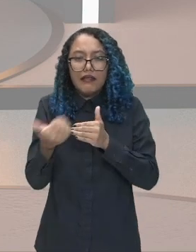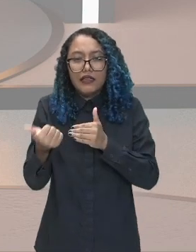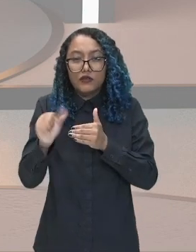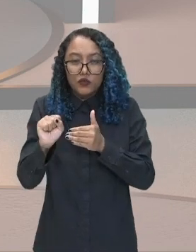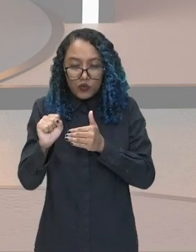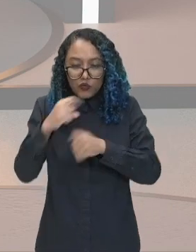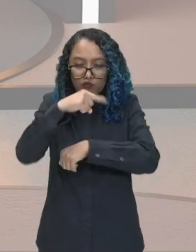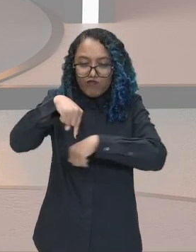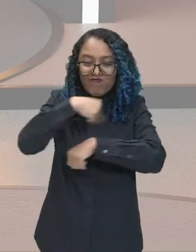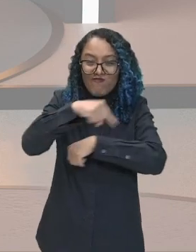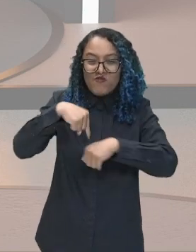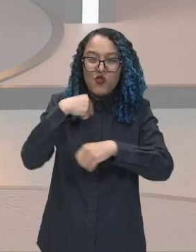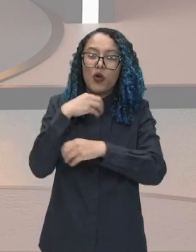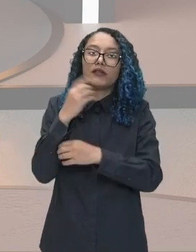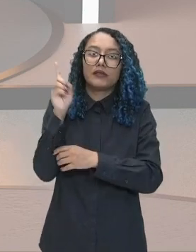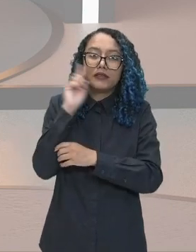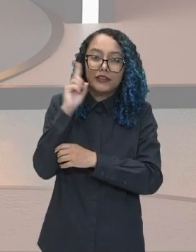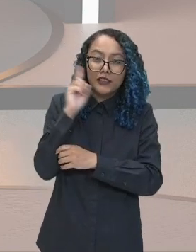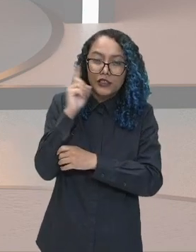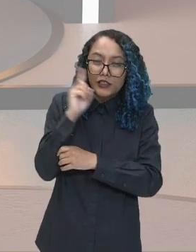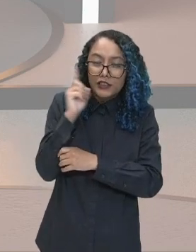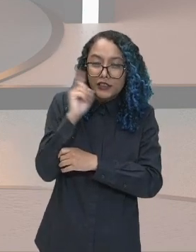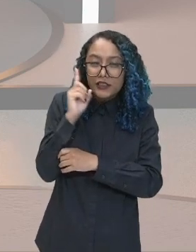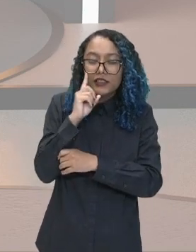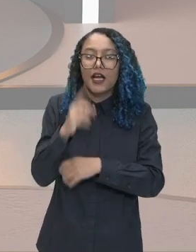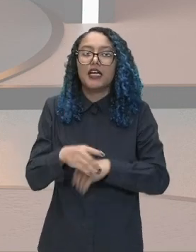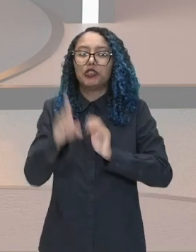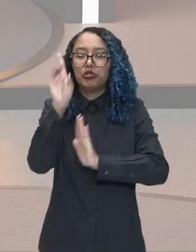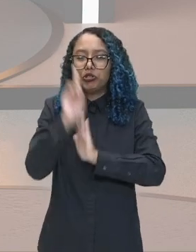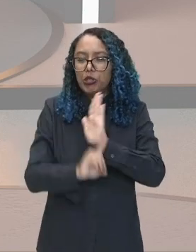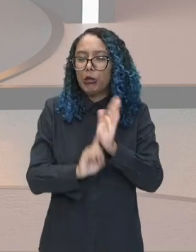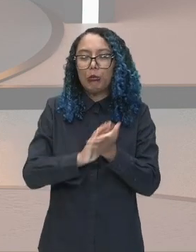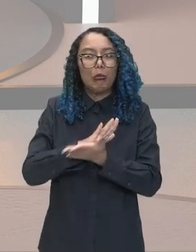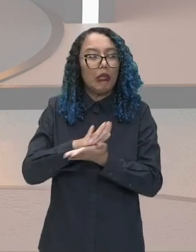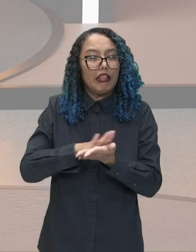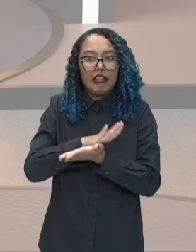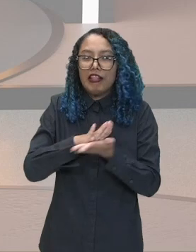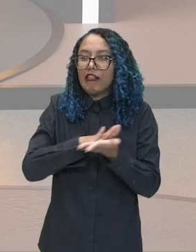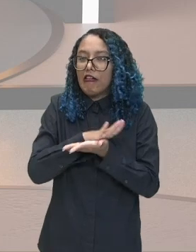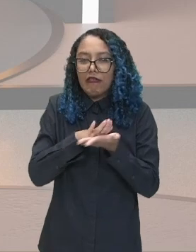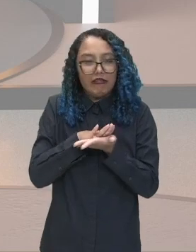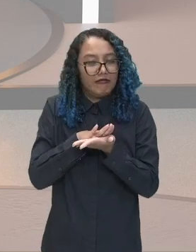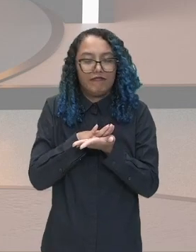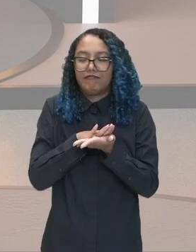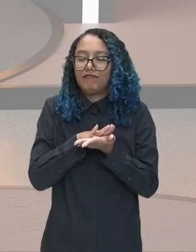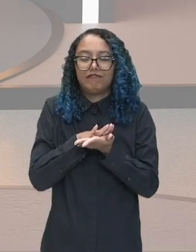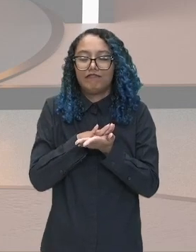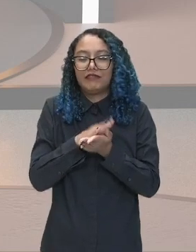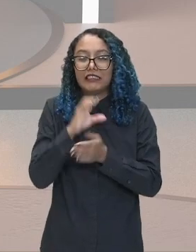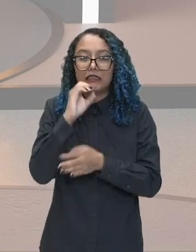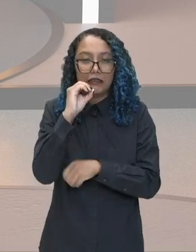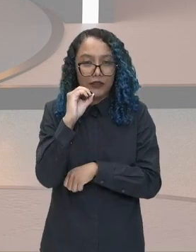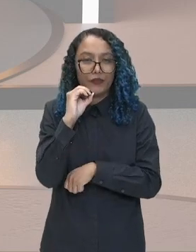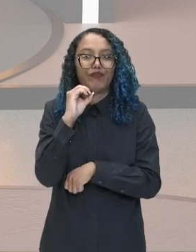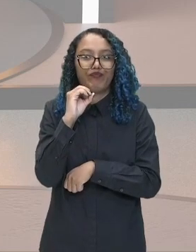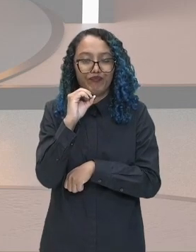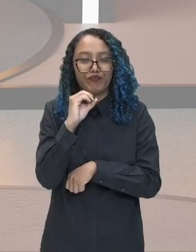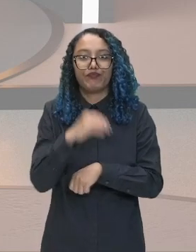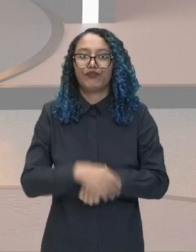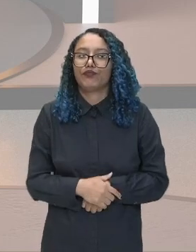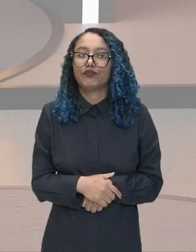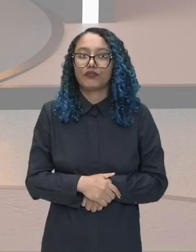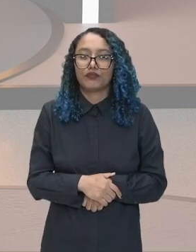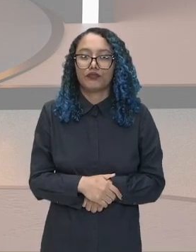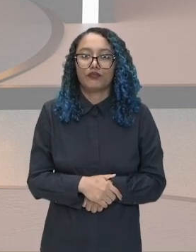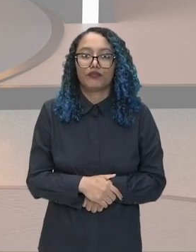Então, isso sem qualquer tipo de direito. Não tinha direito nenhum, né? Então as condições de